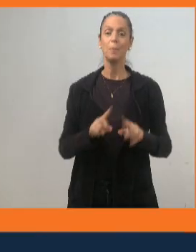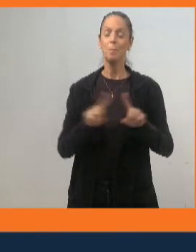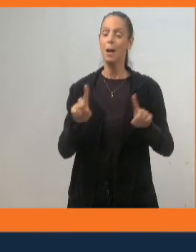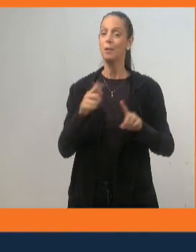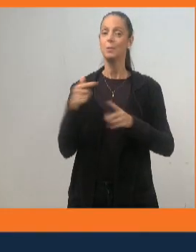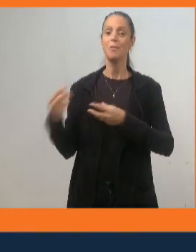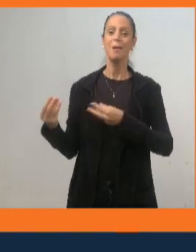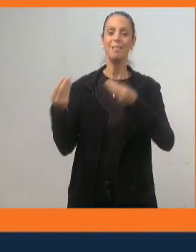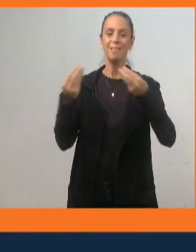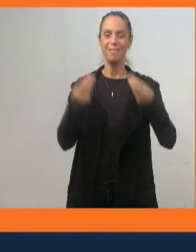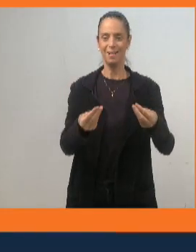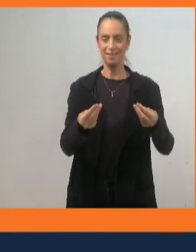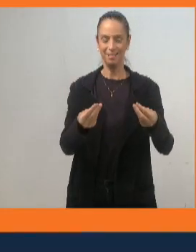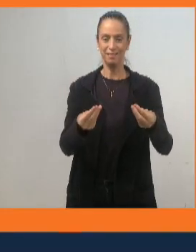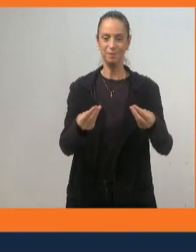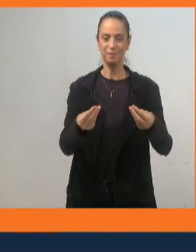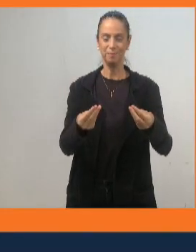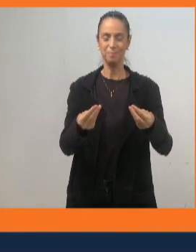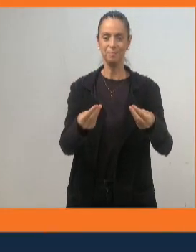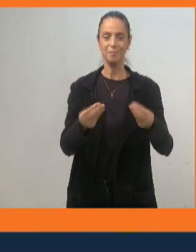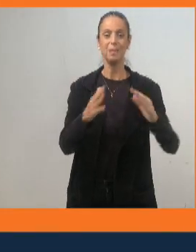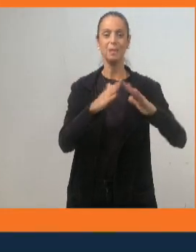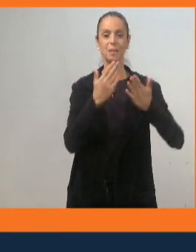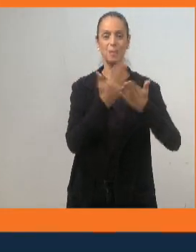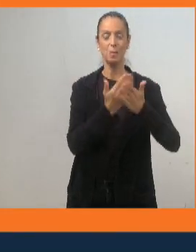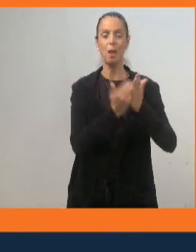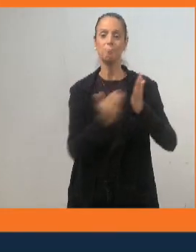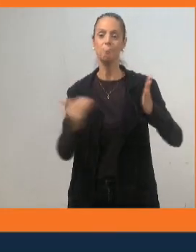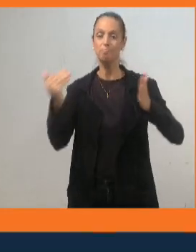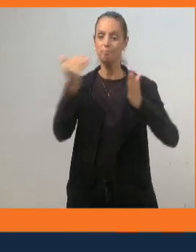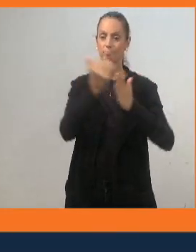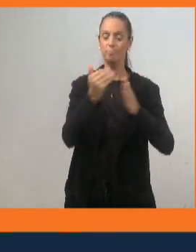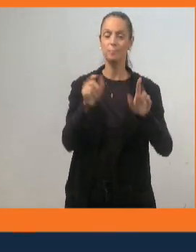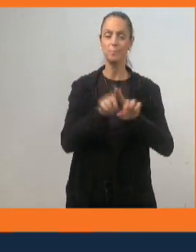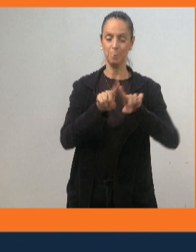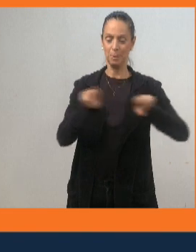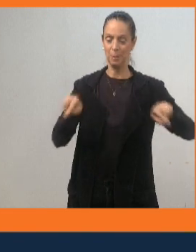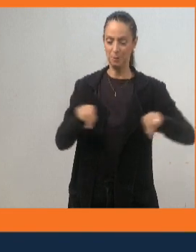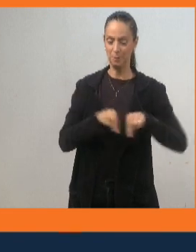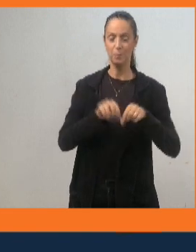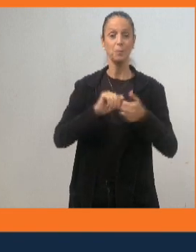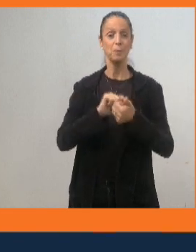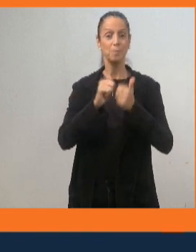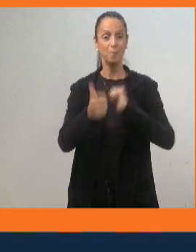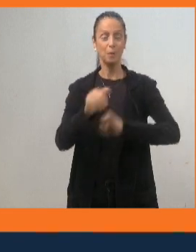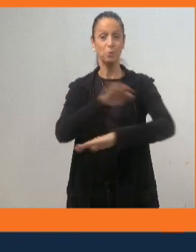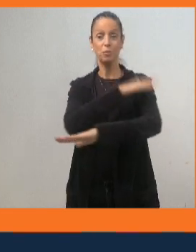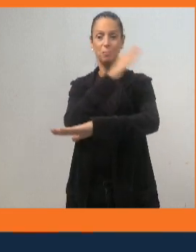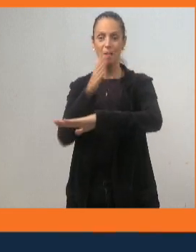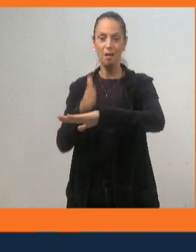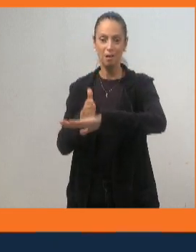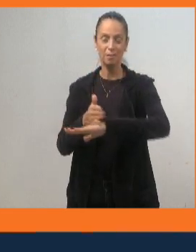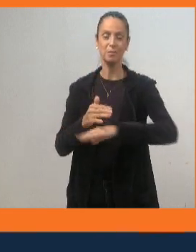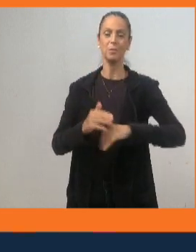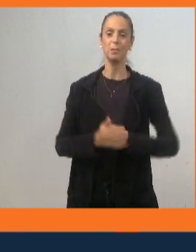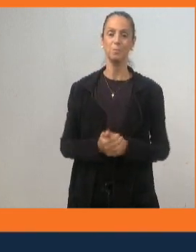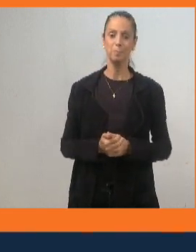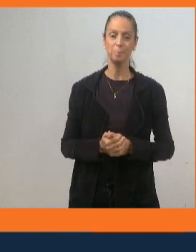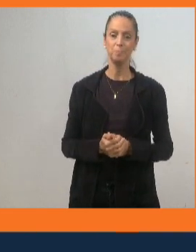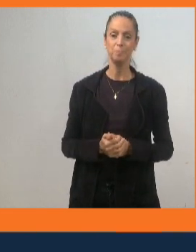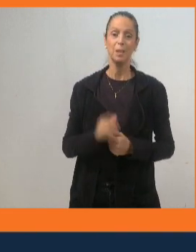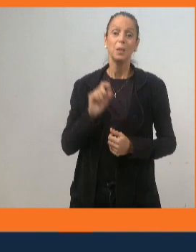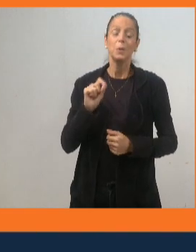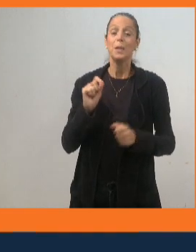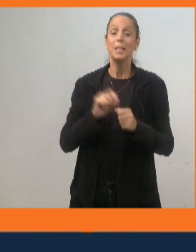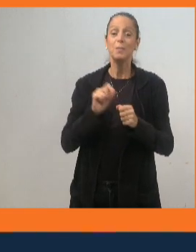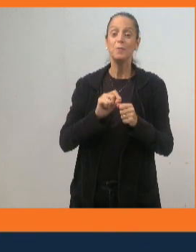entrega dessa ampliação do colégio, dos ginásios de esportes. E inclusive foi feito, vereador professor Gilson, uma verdadeira